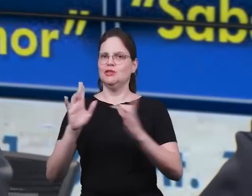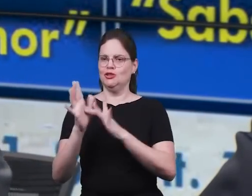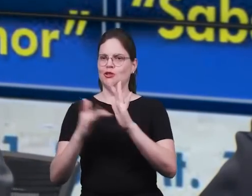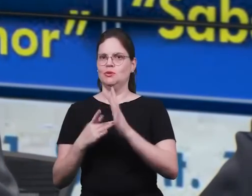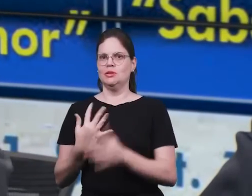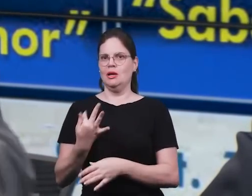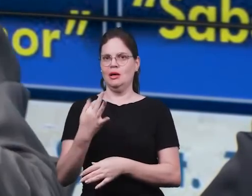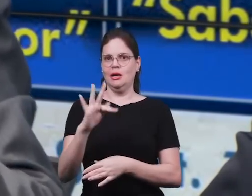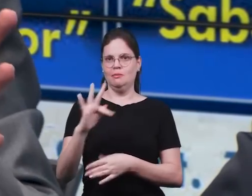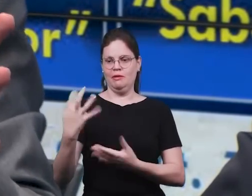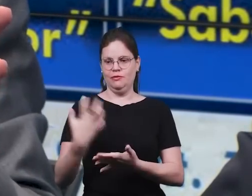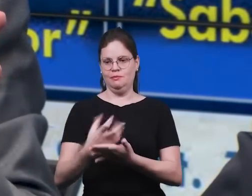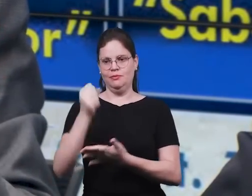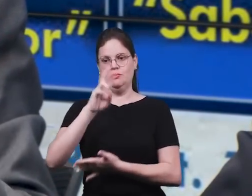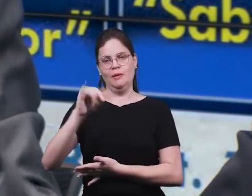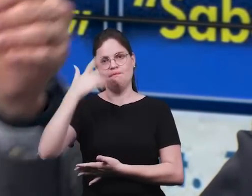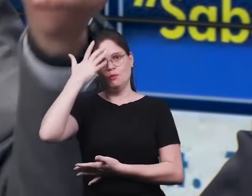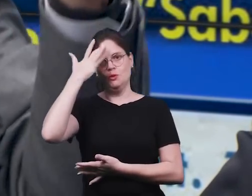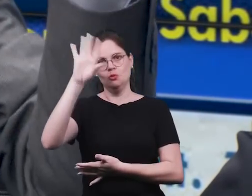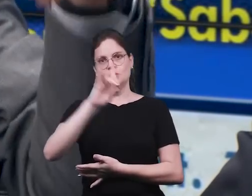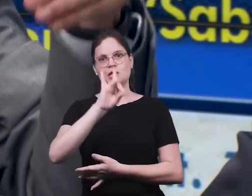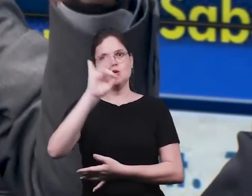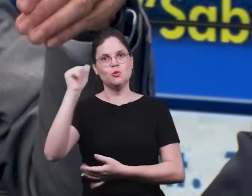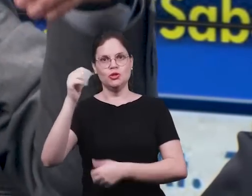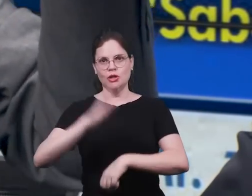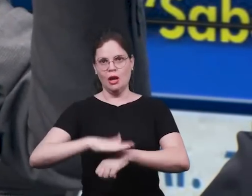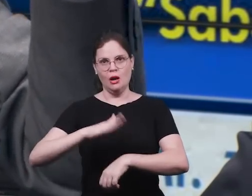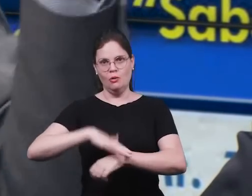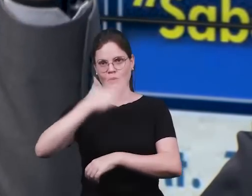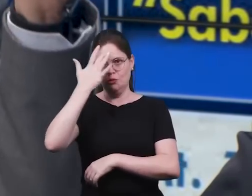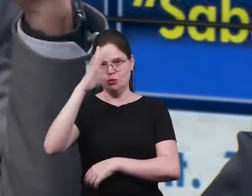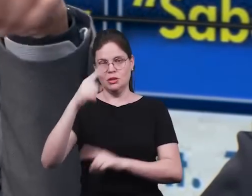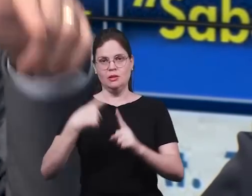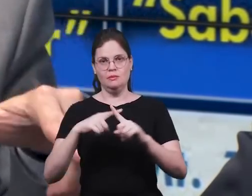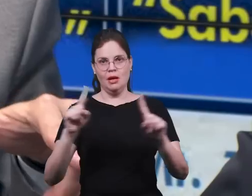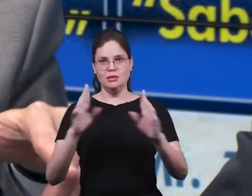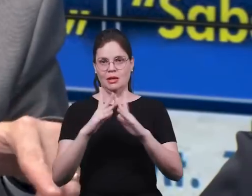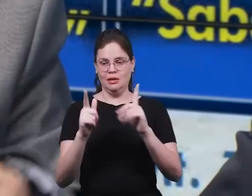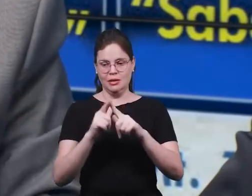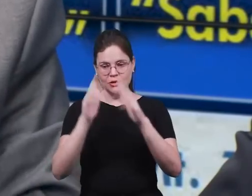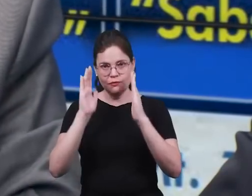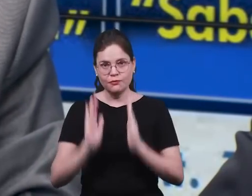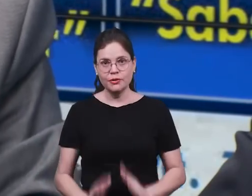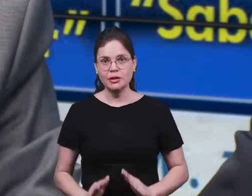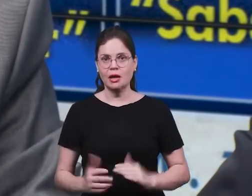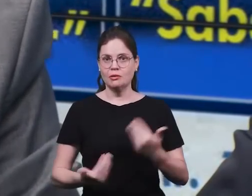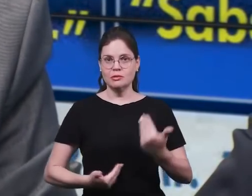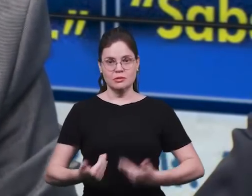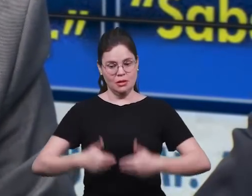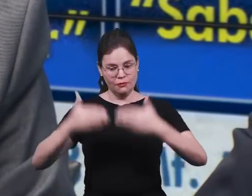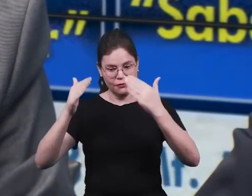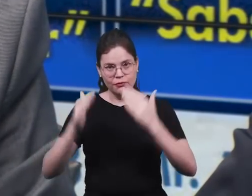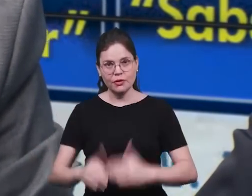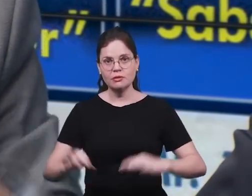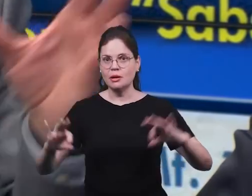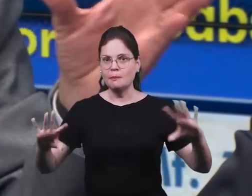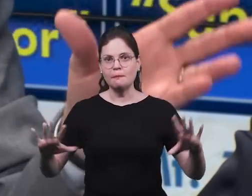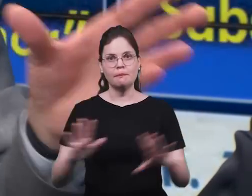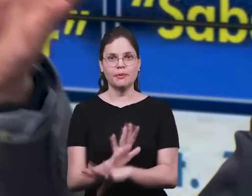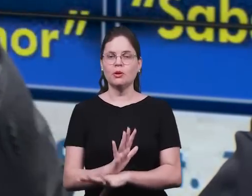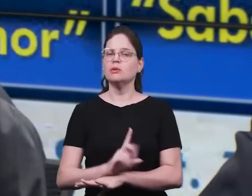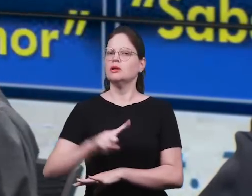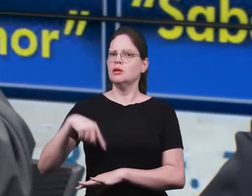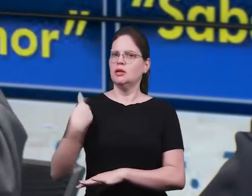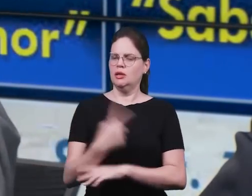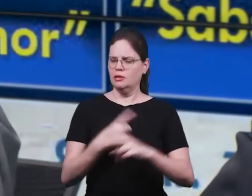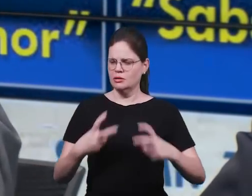Jesus em breve virá. Ninguém sabe o dia nem a hora, mas a igreja tem que estar. Aliás, a igreja fiel já está pronta e ela